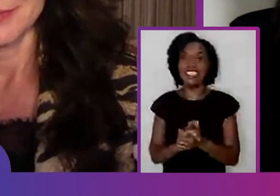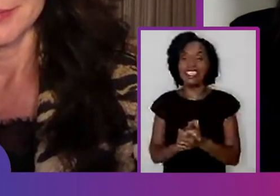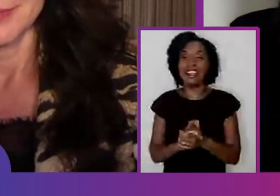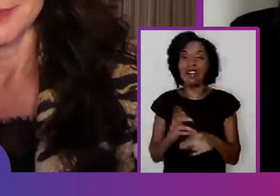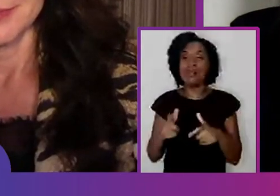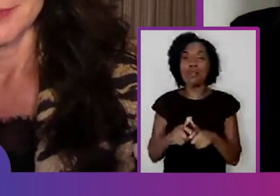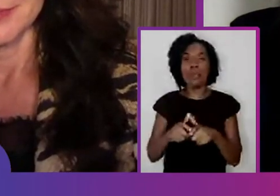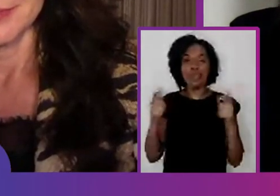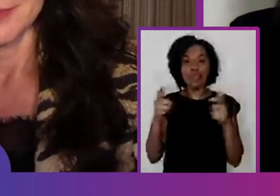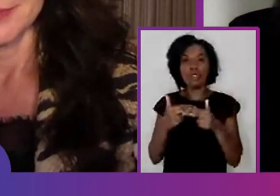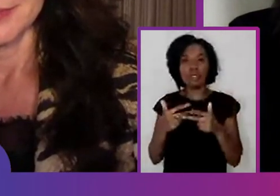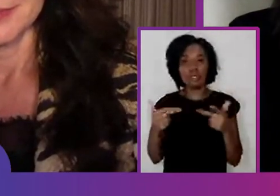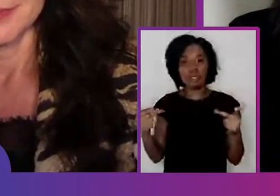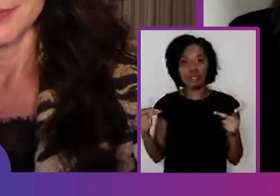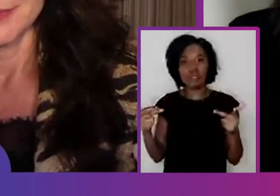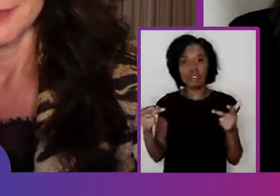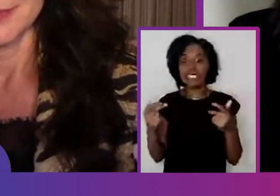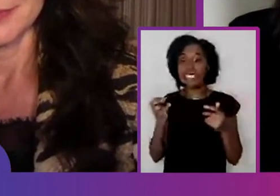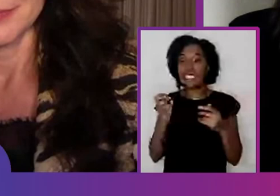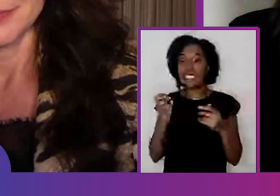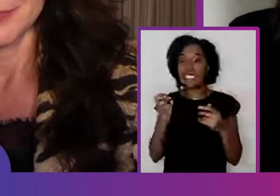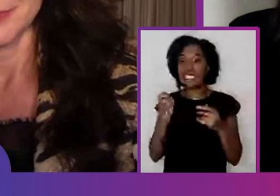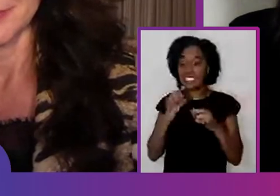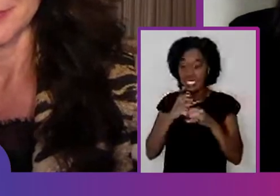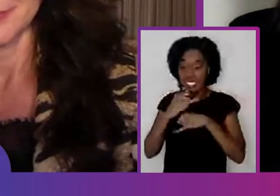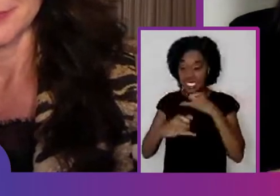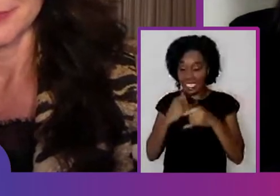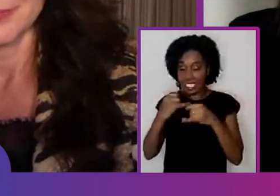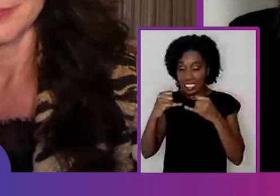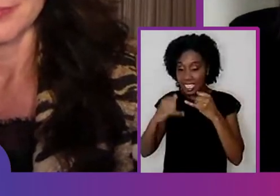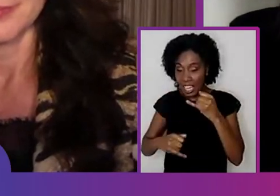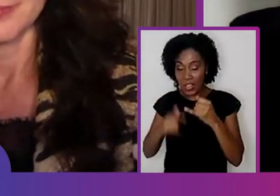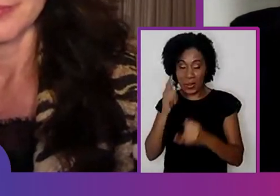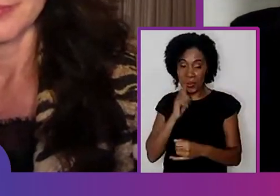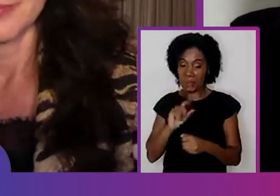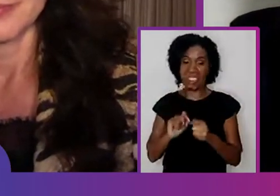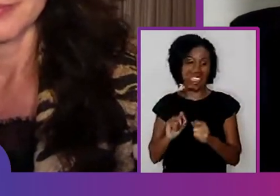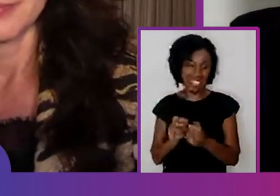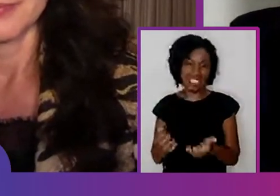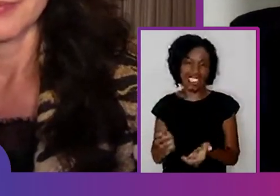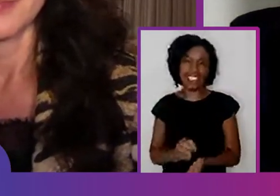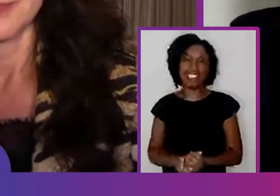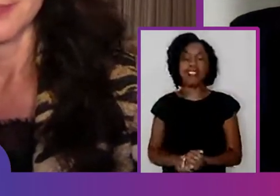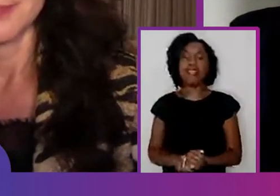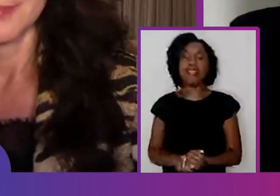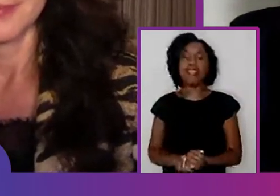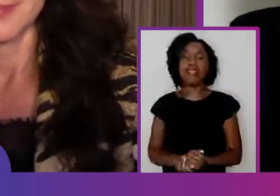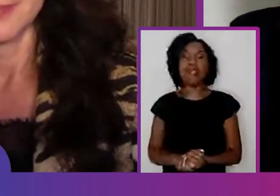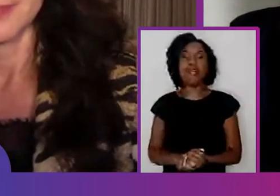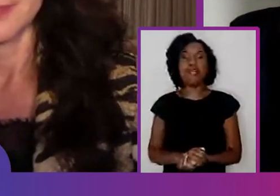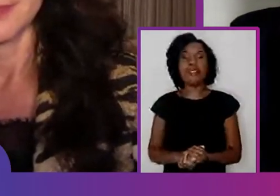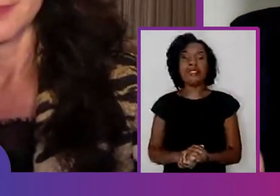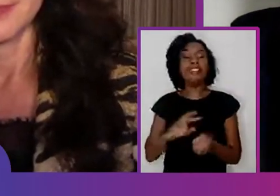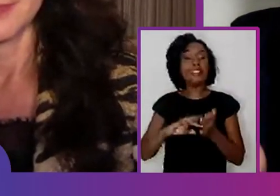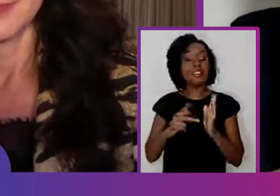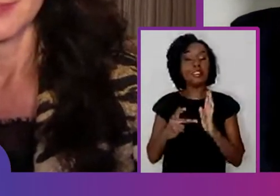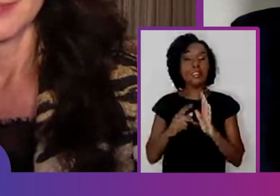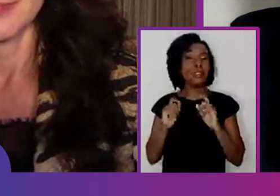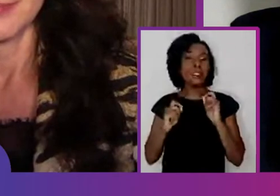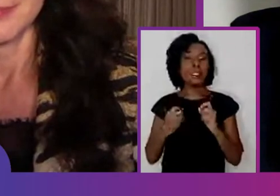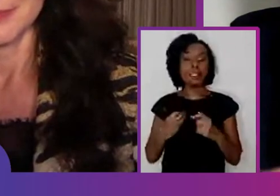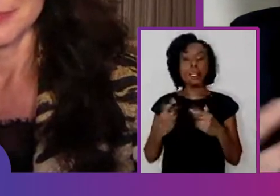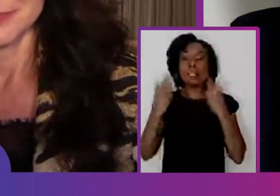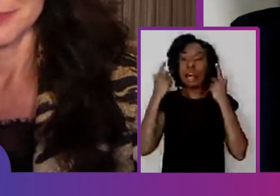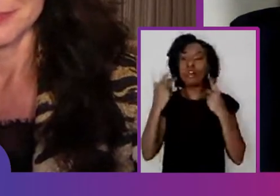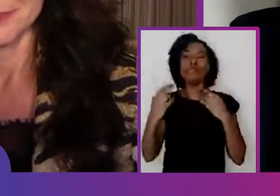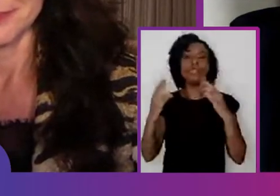não é possível de ser feita sem o ambiente virtual. Mas a naturalização da vida dentro do ambiente virtual faz com